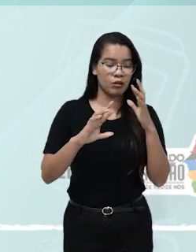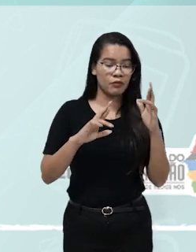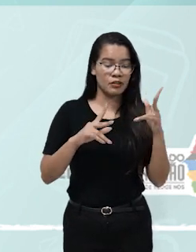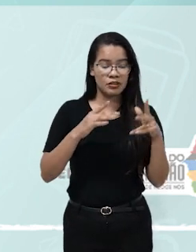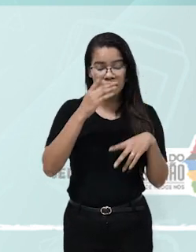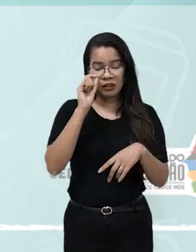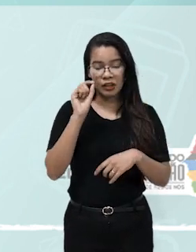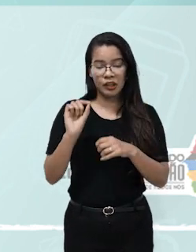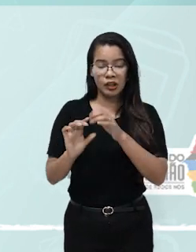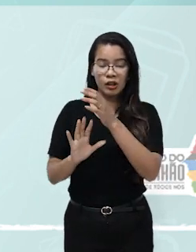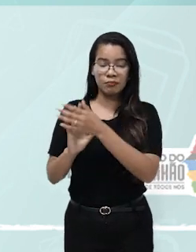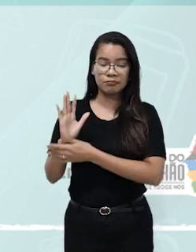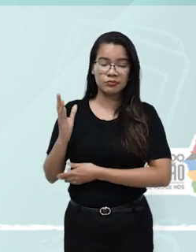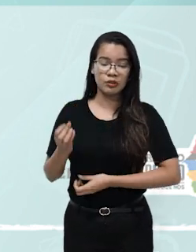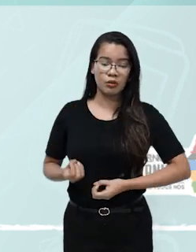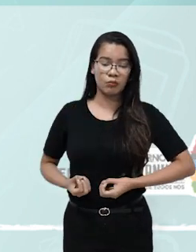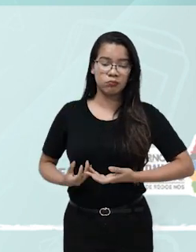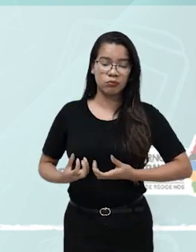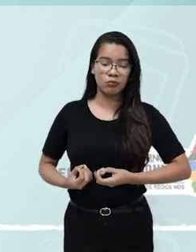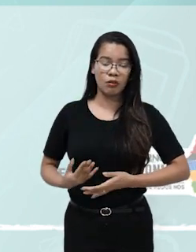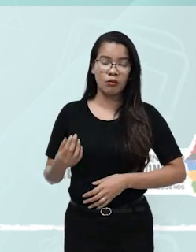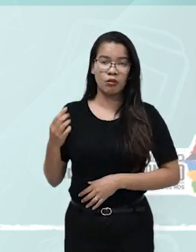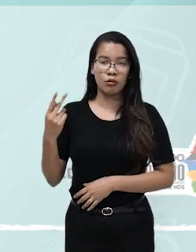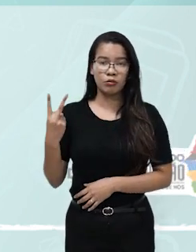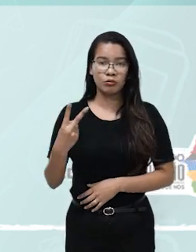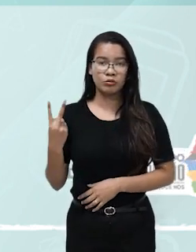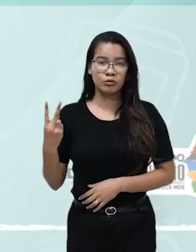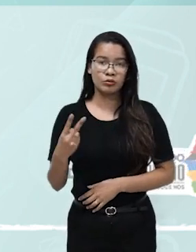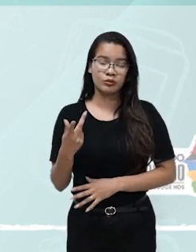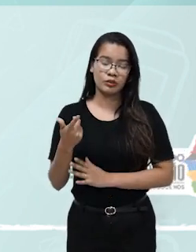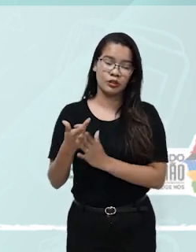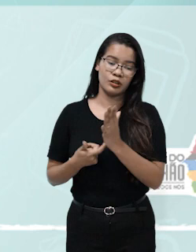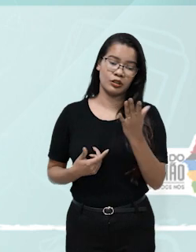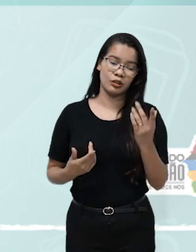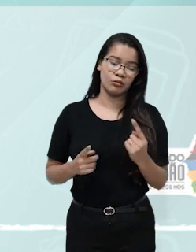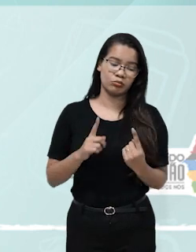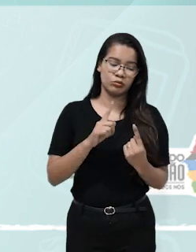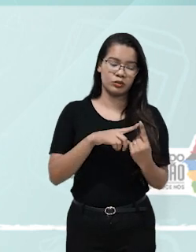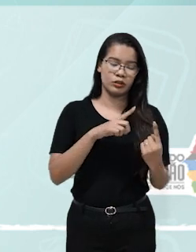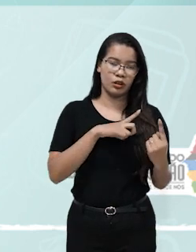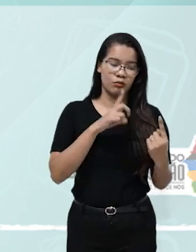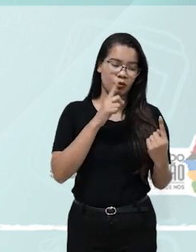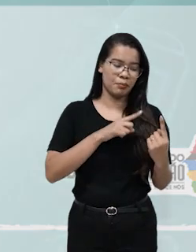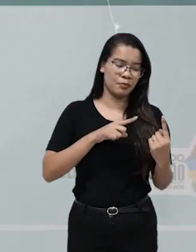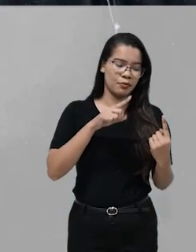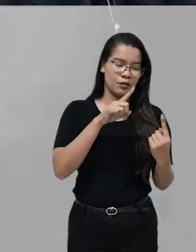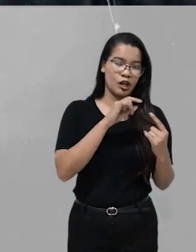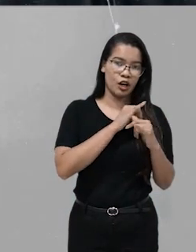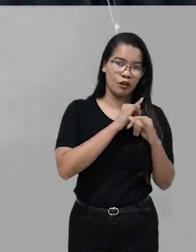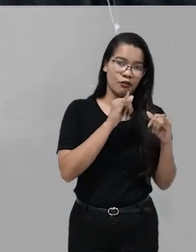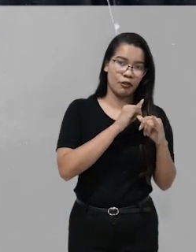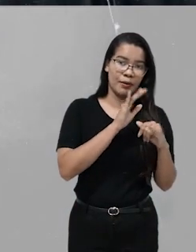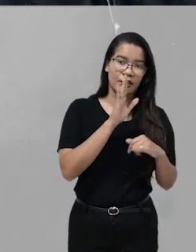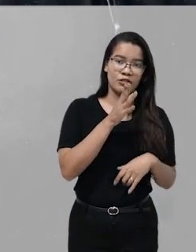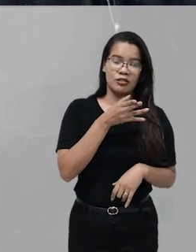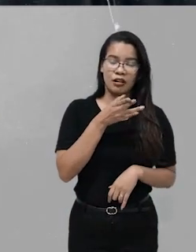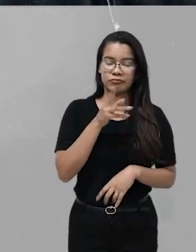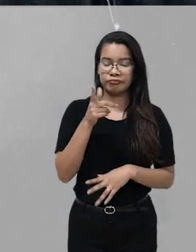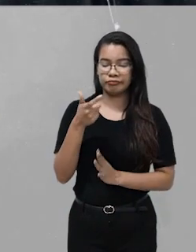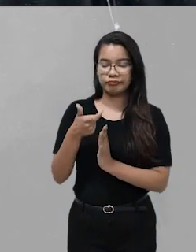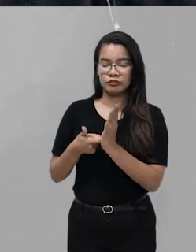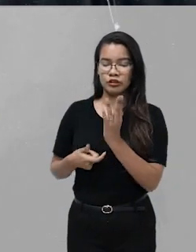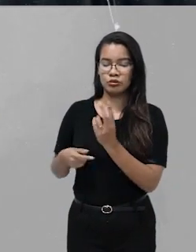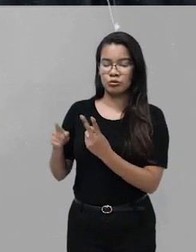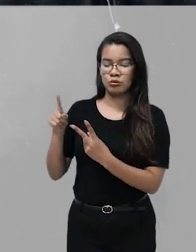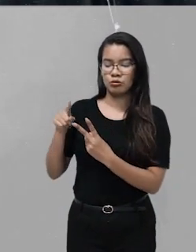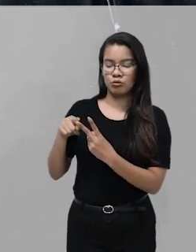texto 2. Então, o texto 1, que estava no jornal, tem o objetivo de informar. O texto 2,